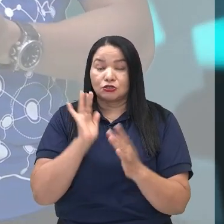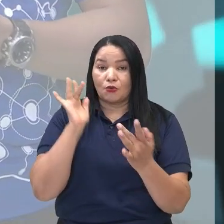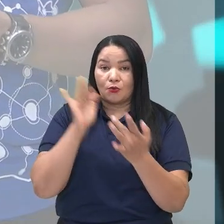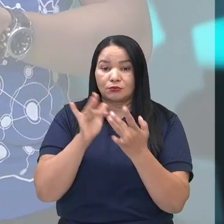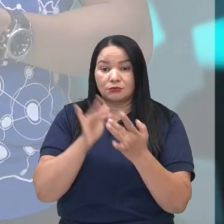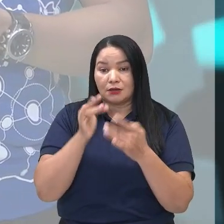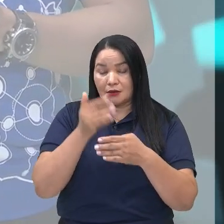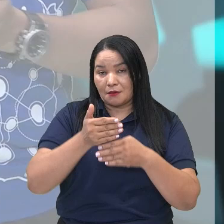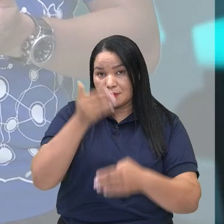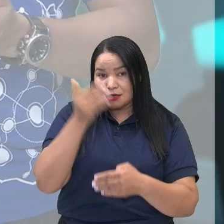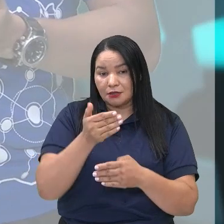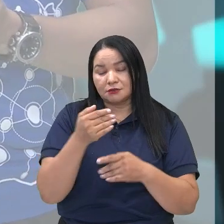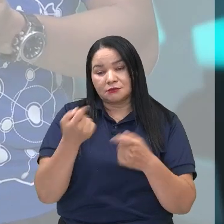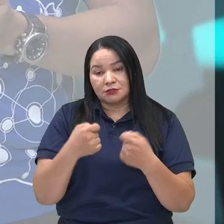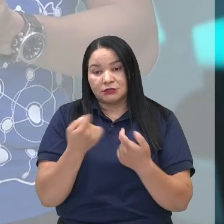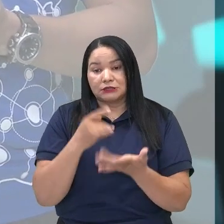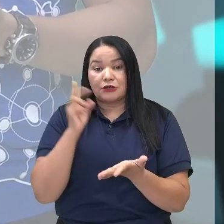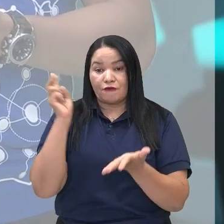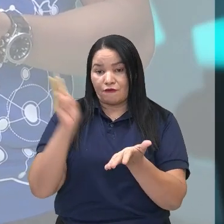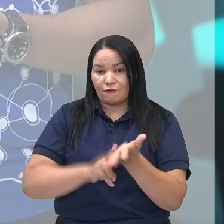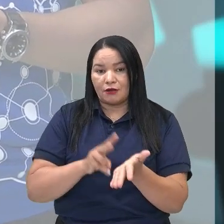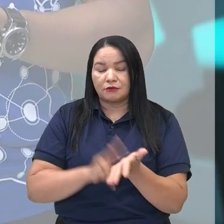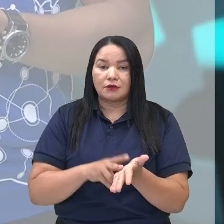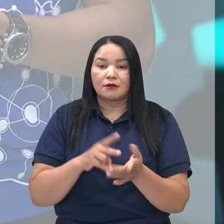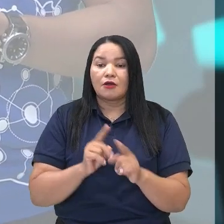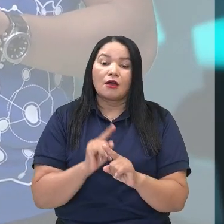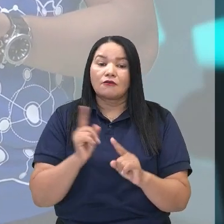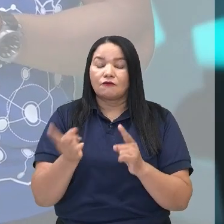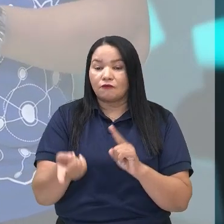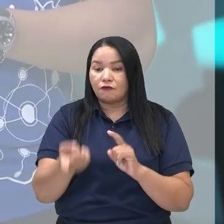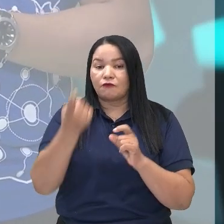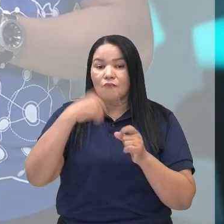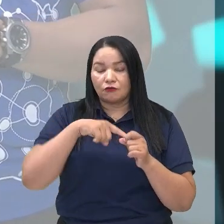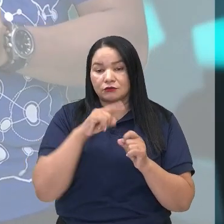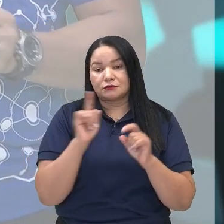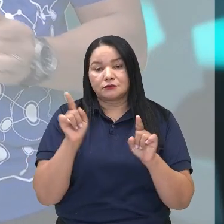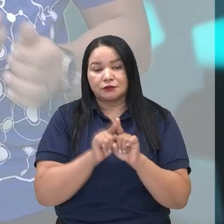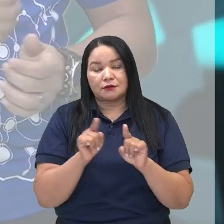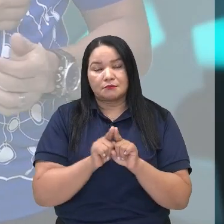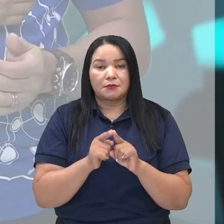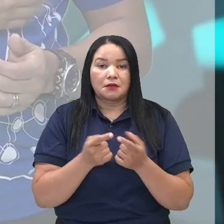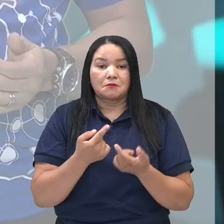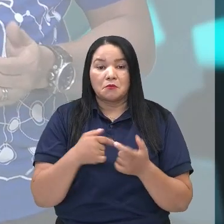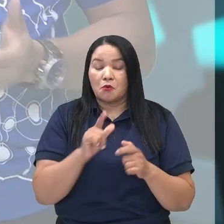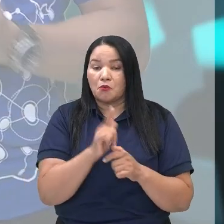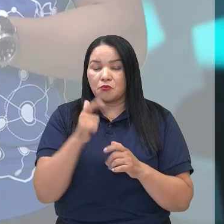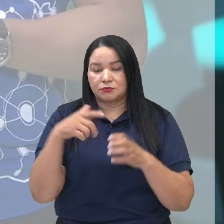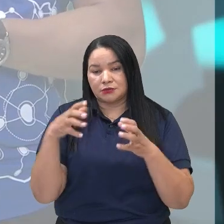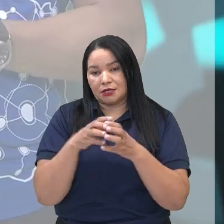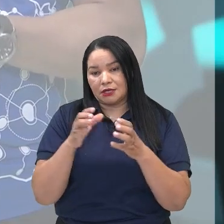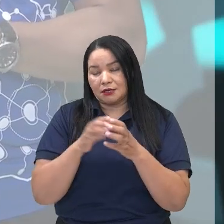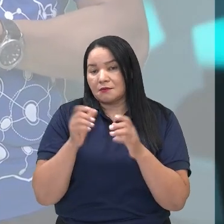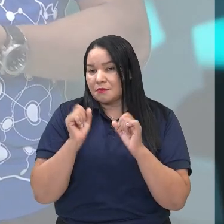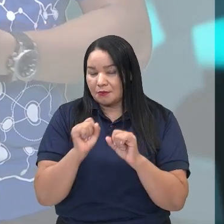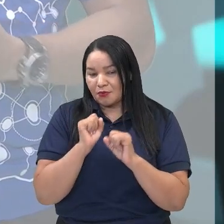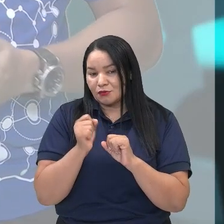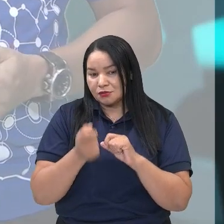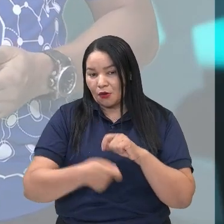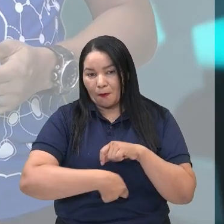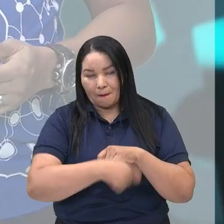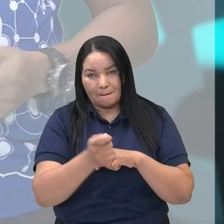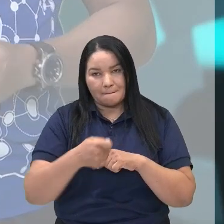seja válido, que ela consiga retornar, tocar no solo e retornar próximo ali, que o meu adversário consiga dar continuidade ao